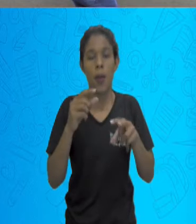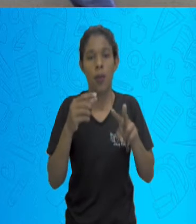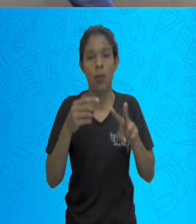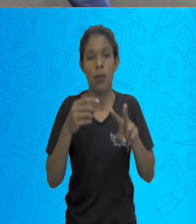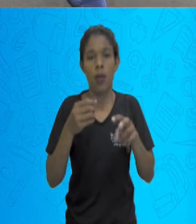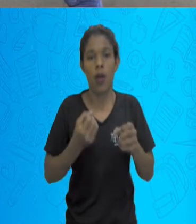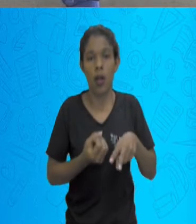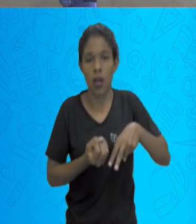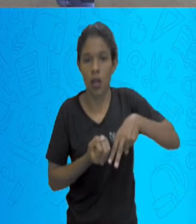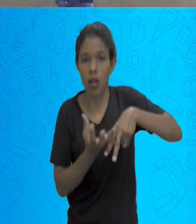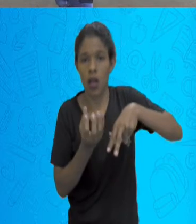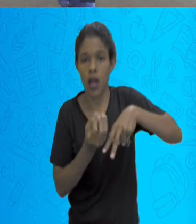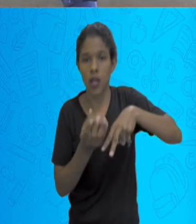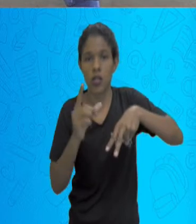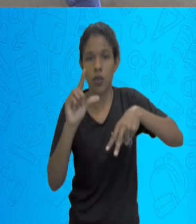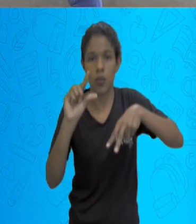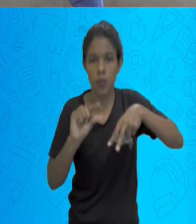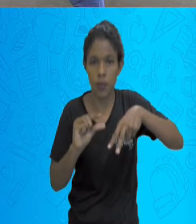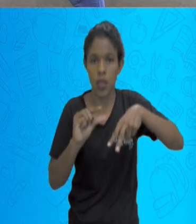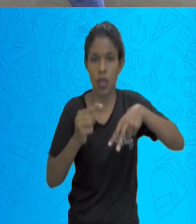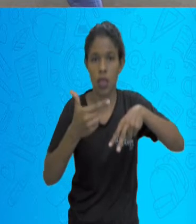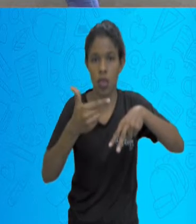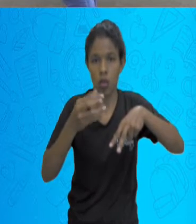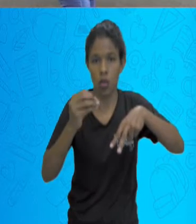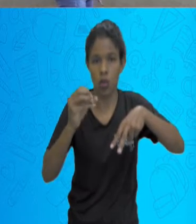aqui nós temos em 2014.